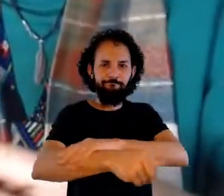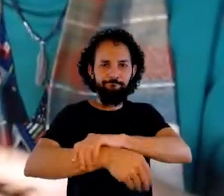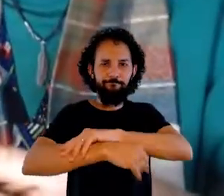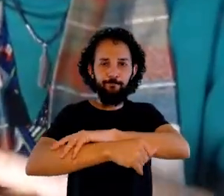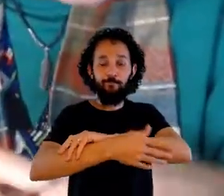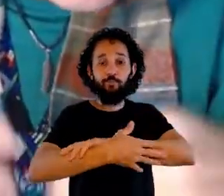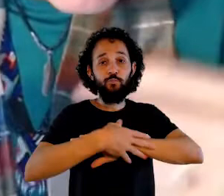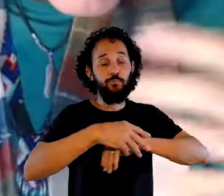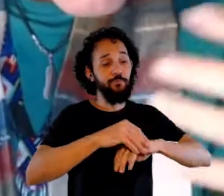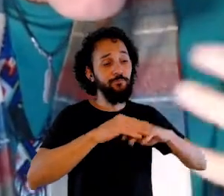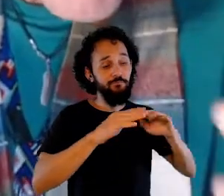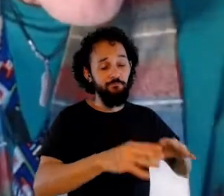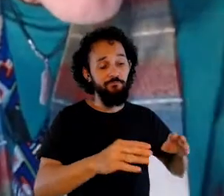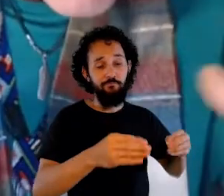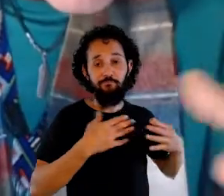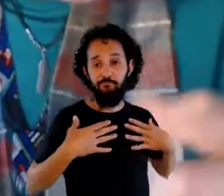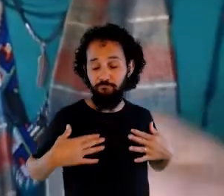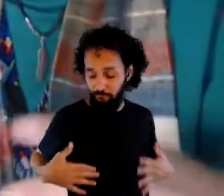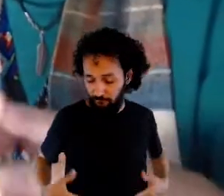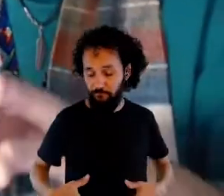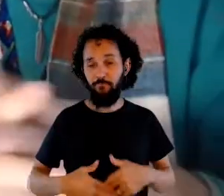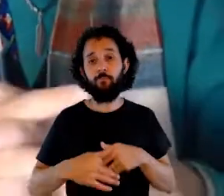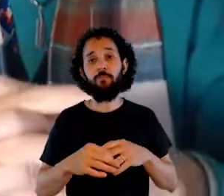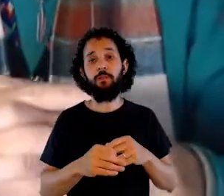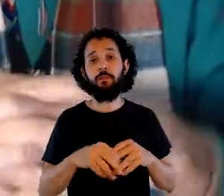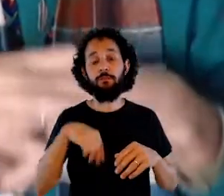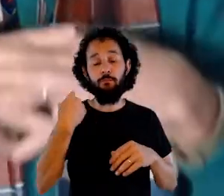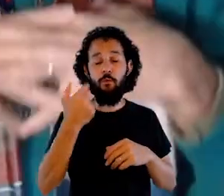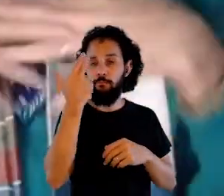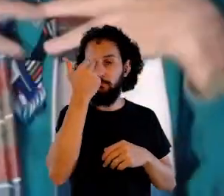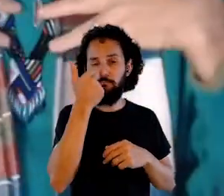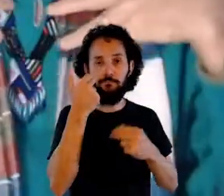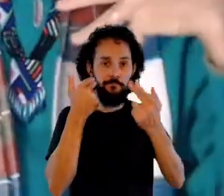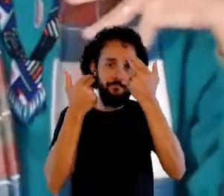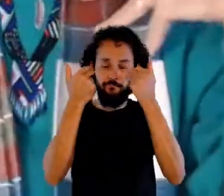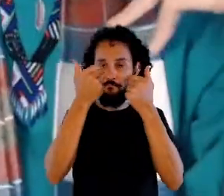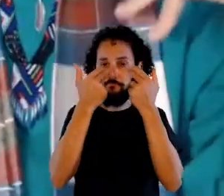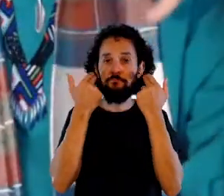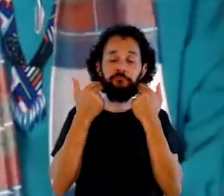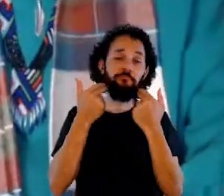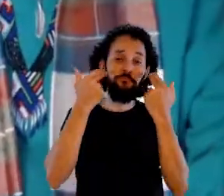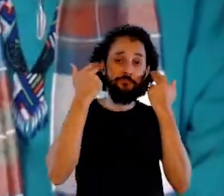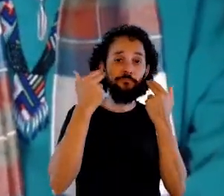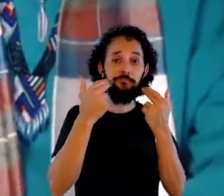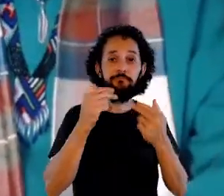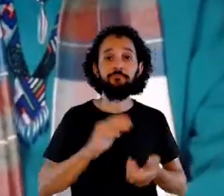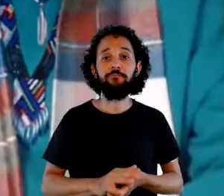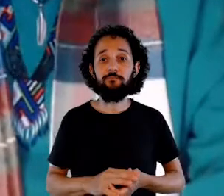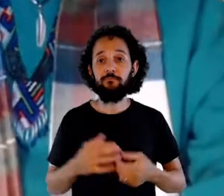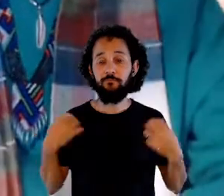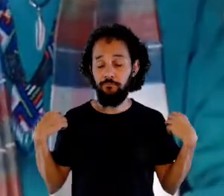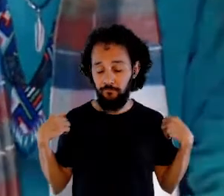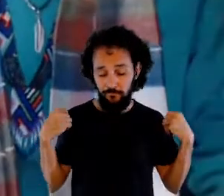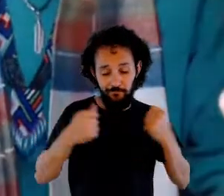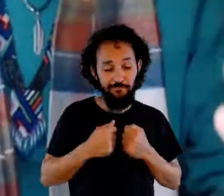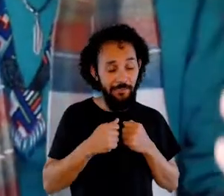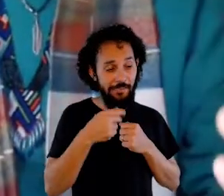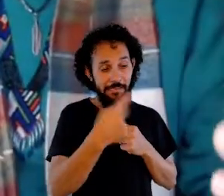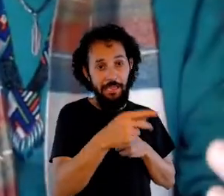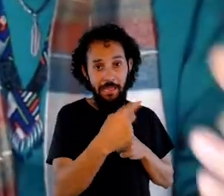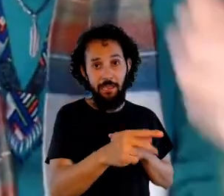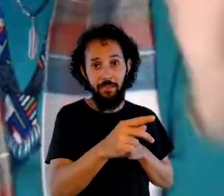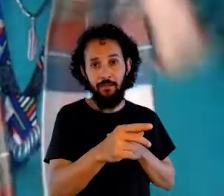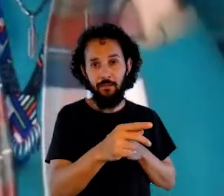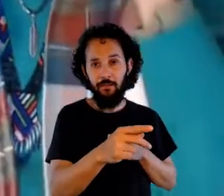depois fez uma maquiagem de madeira. Vestiu sobre seu corpo vestes translúcidas,